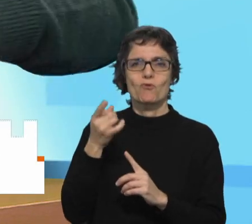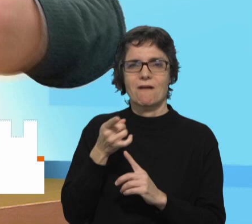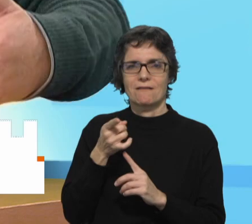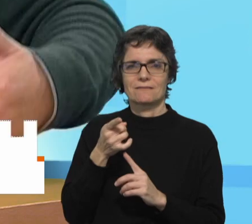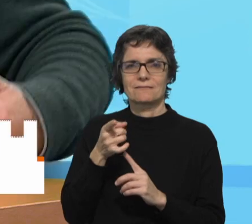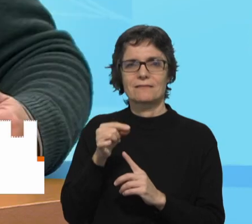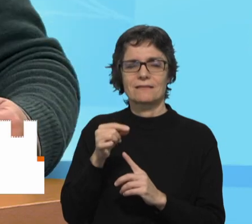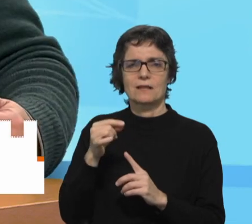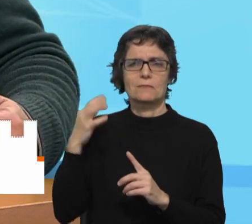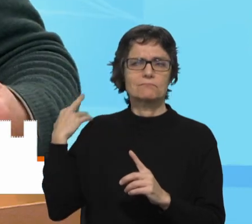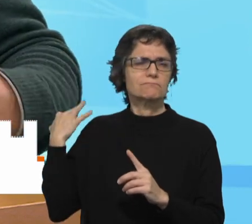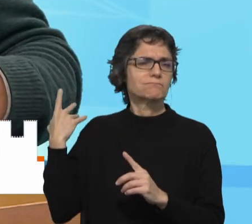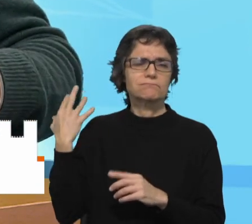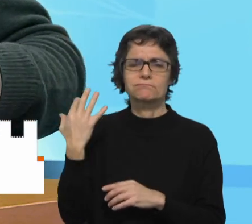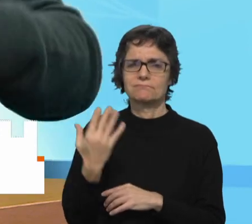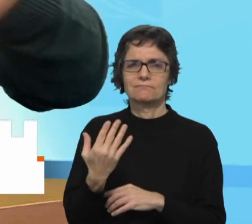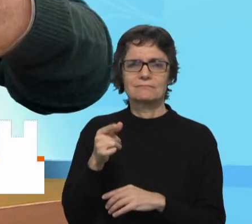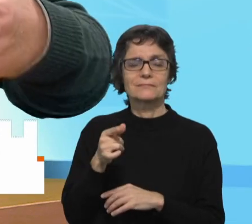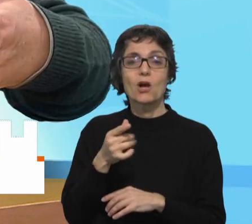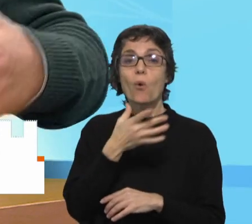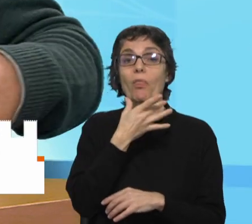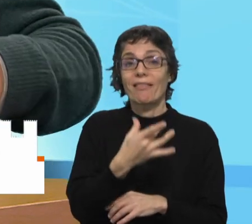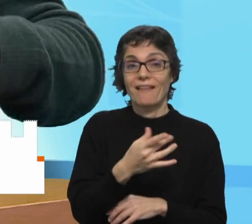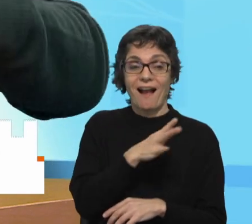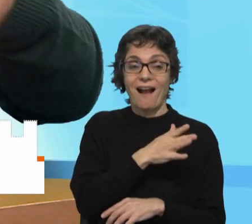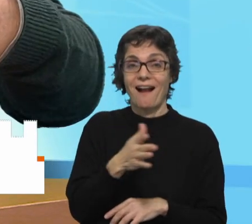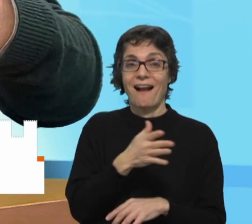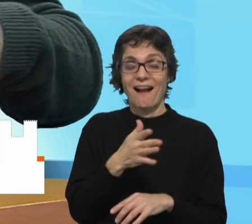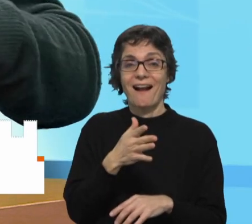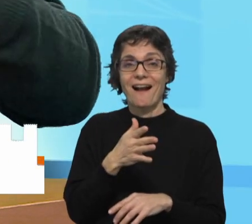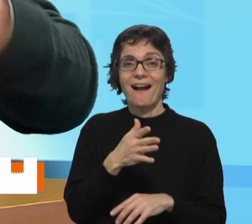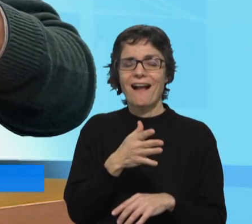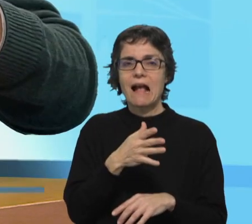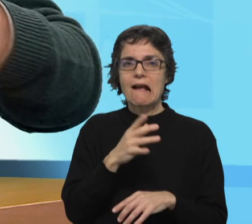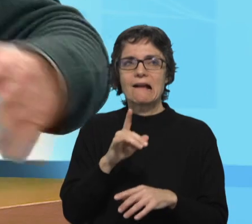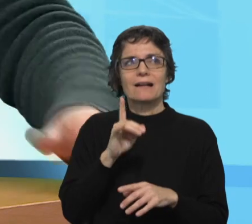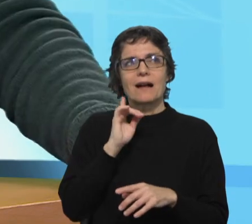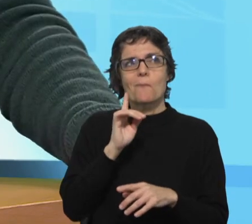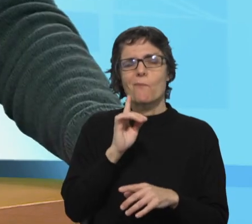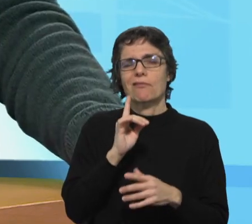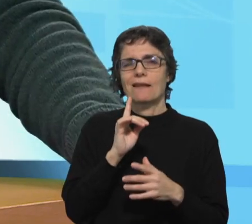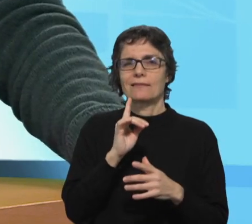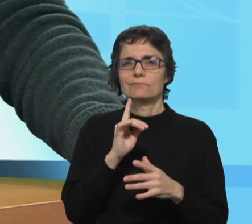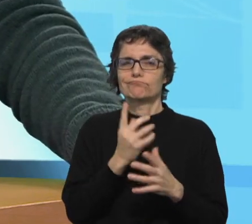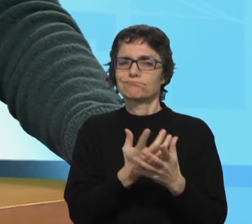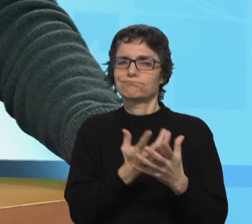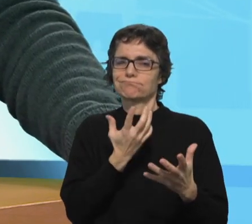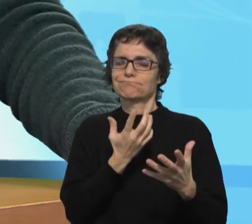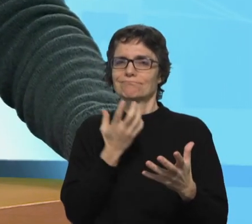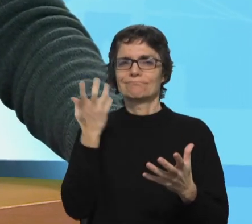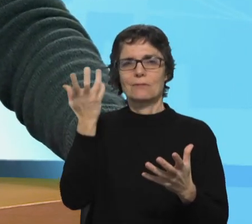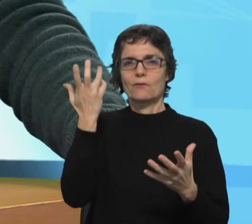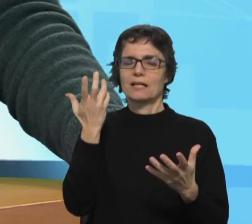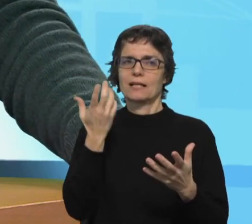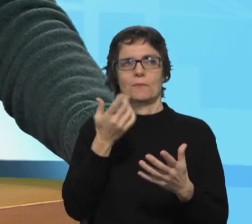longo dos séculos, o Natal, por exemplo, foi ganhando uma importância, culturalmente falando, como festa